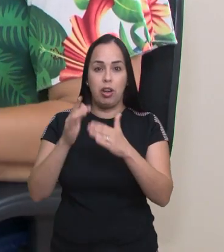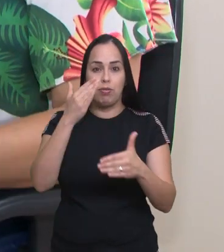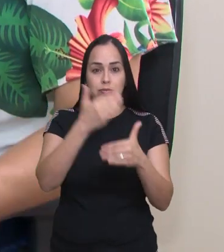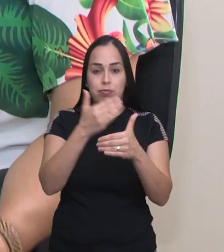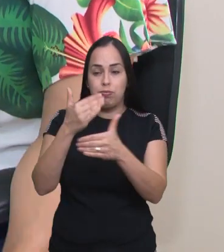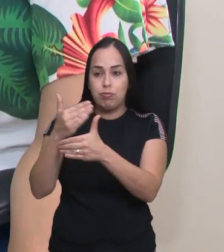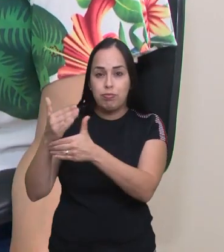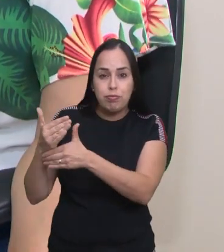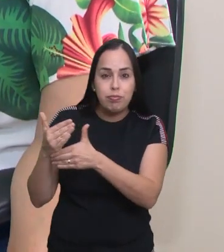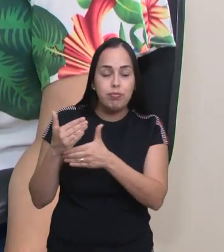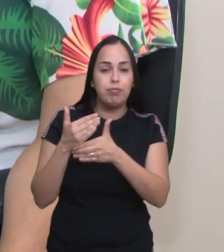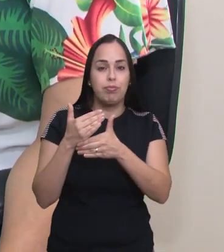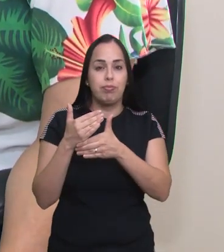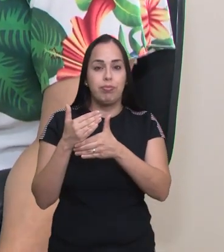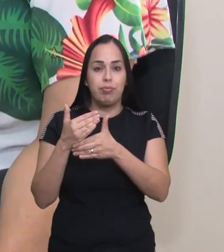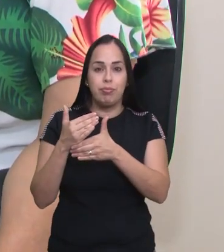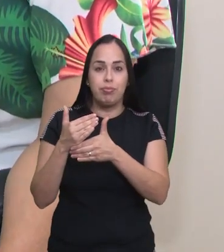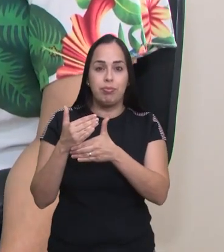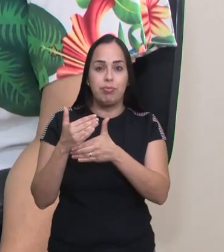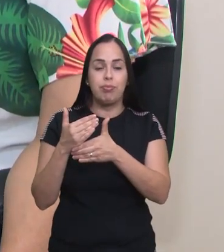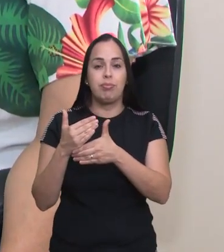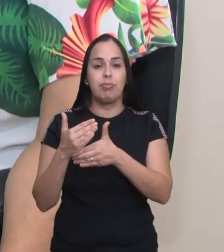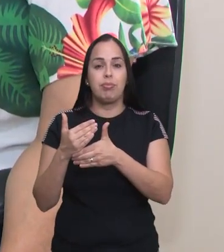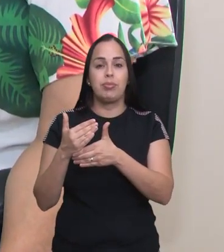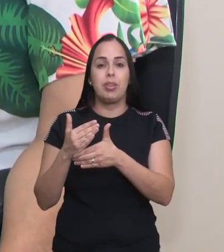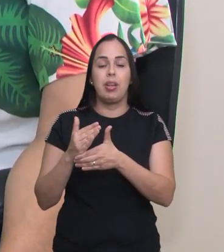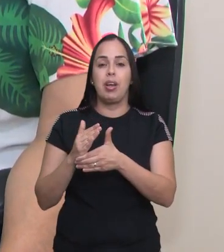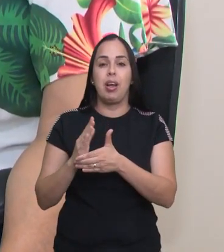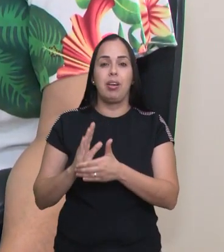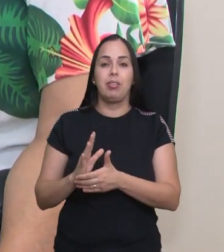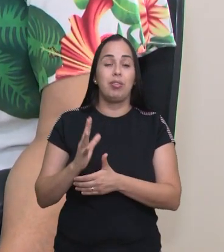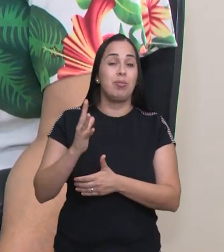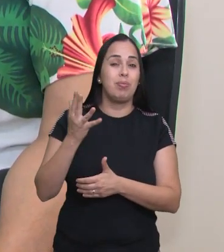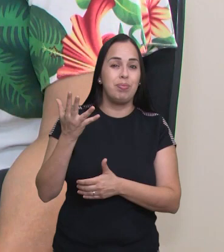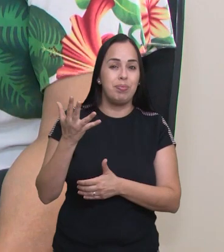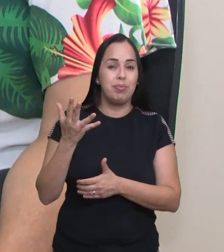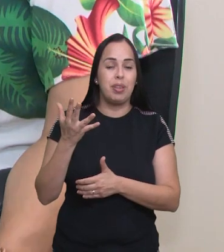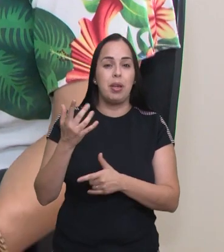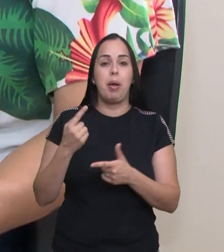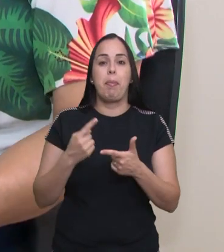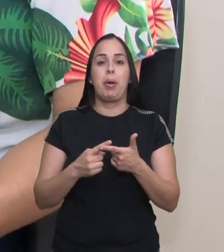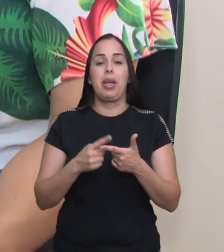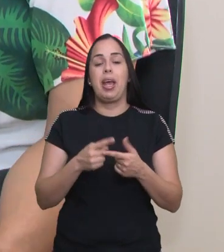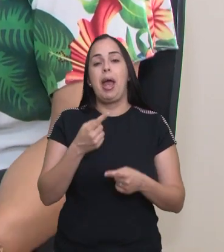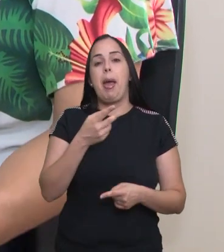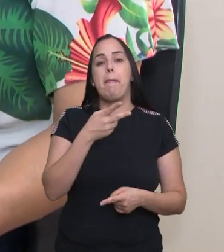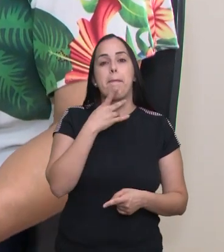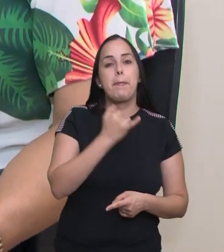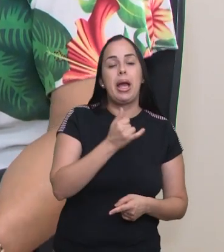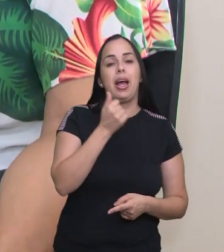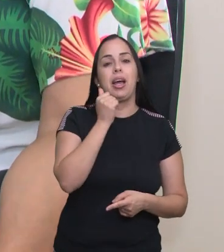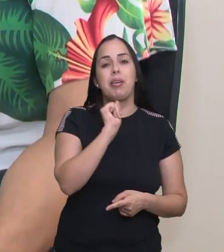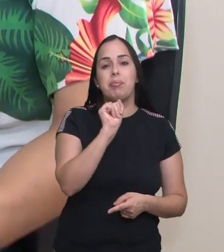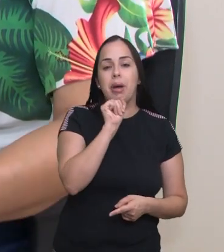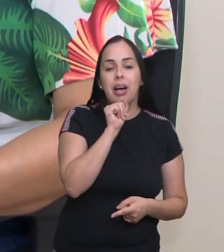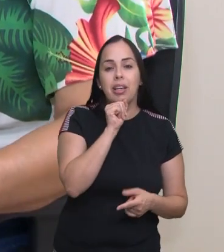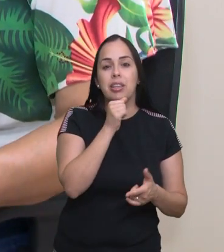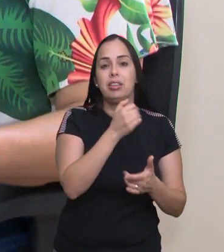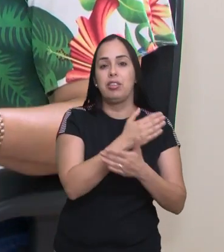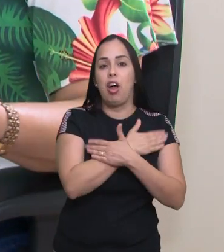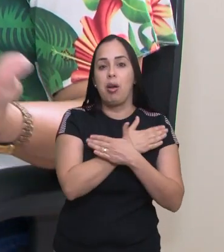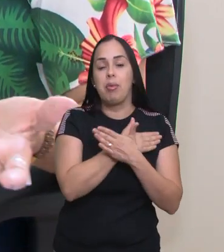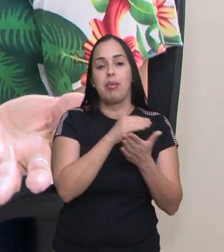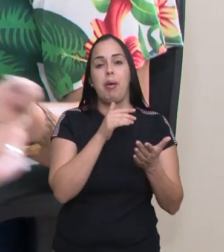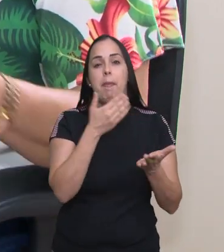comércio, das áreas essenciais, impactou demais, porque desempregou pai, desempregou mãe,